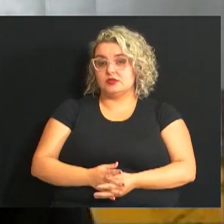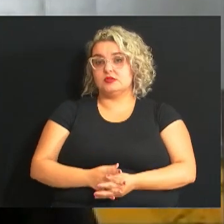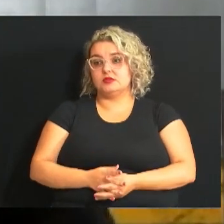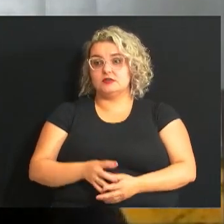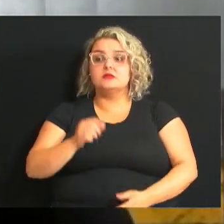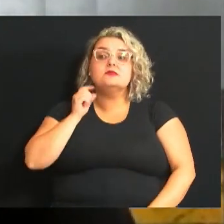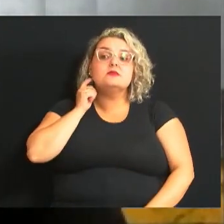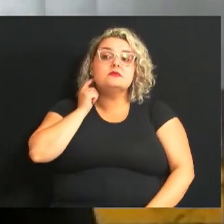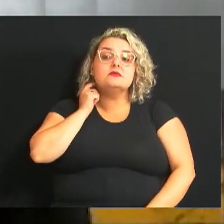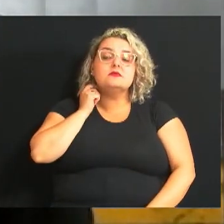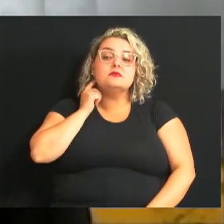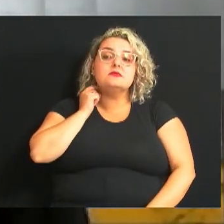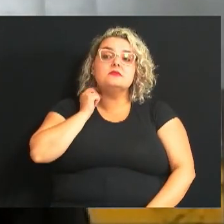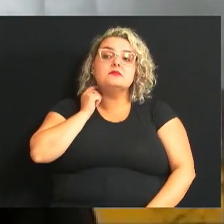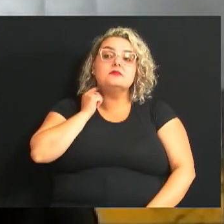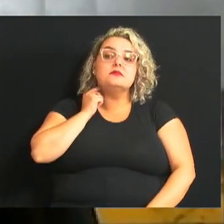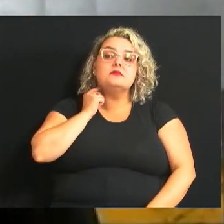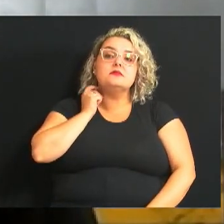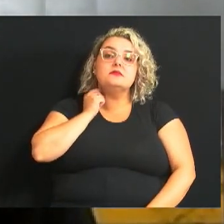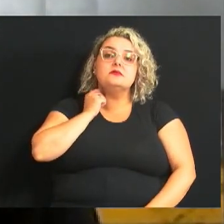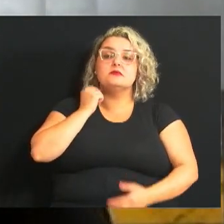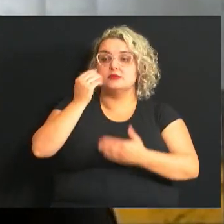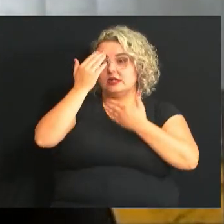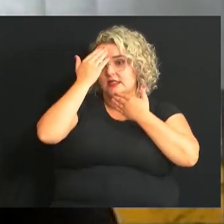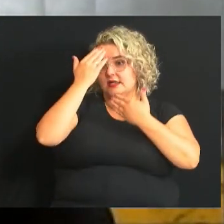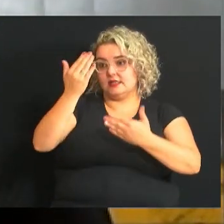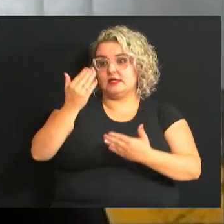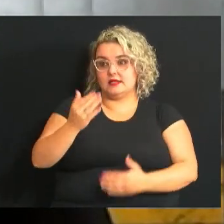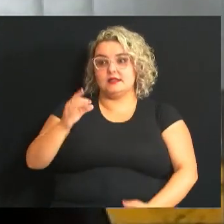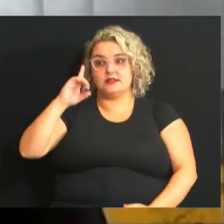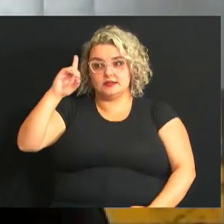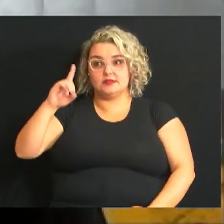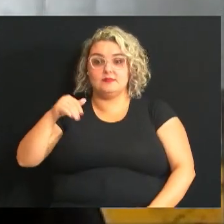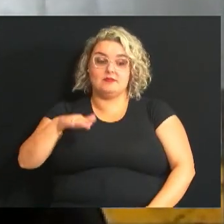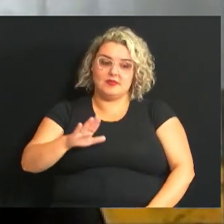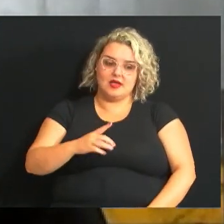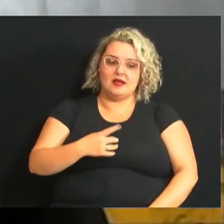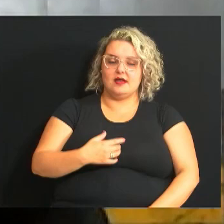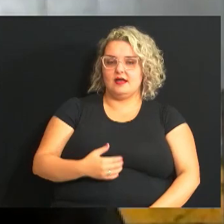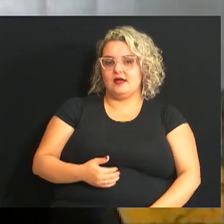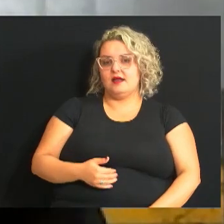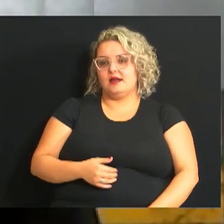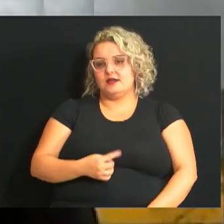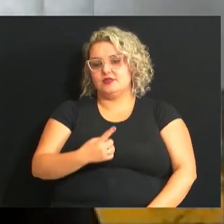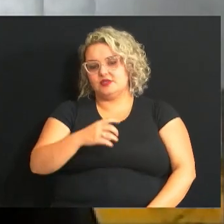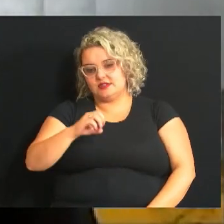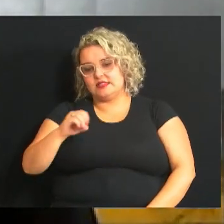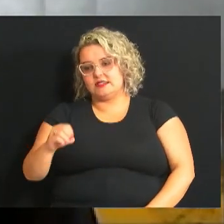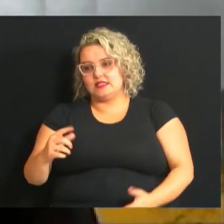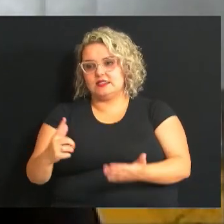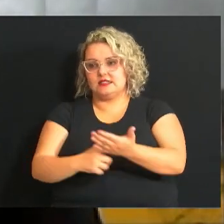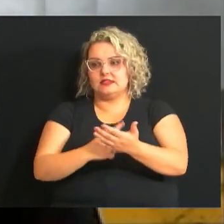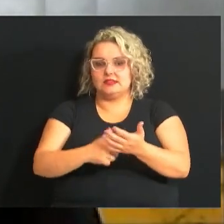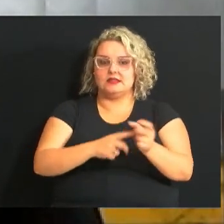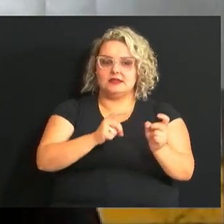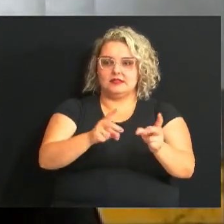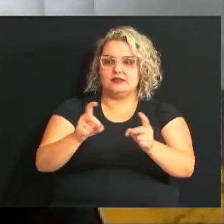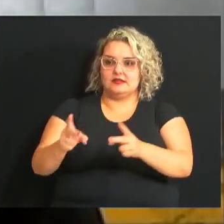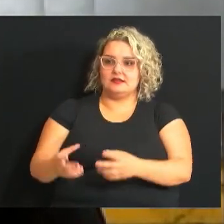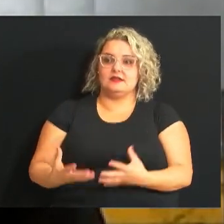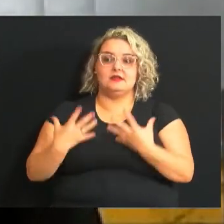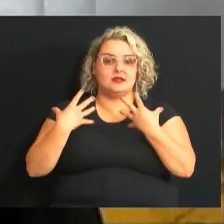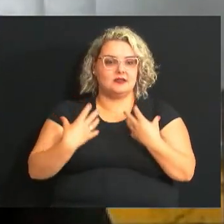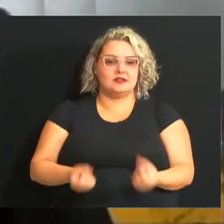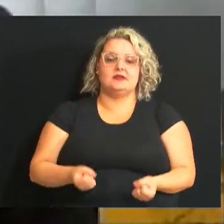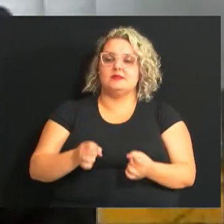graças a Deus já passou ali de algumas centenas de livros, né? Vendidos. Então, e aí eu estou começando a receber feedbacks aqui pelas